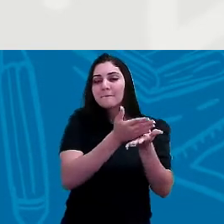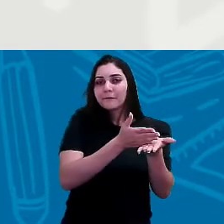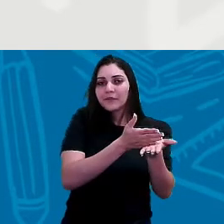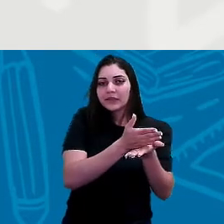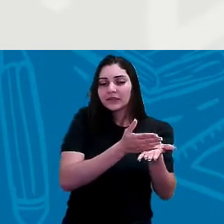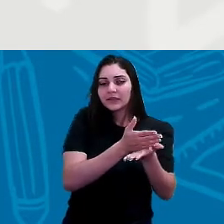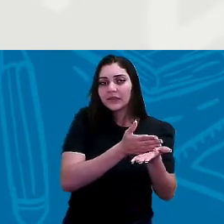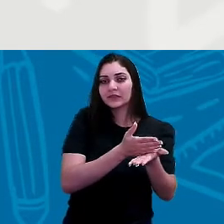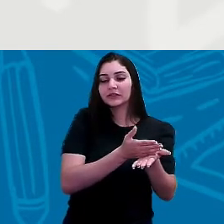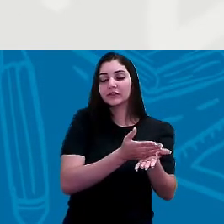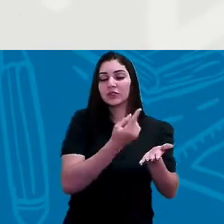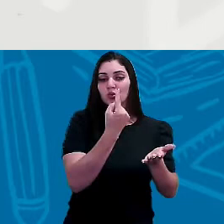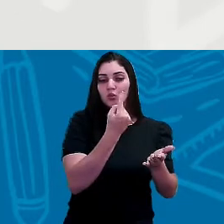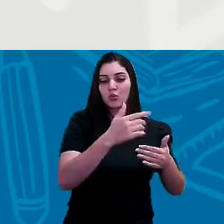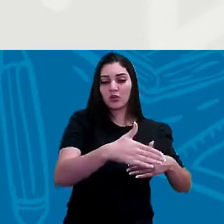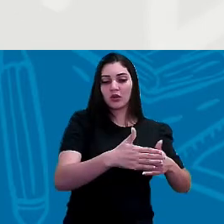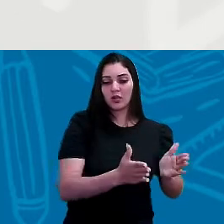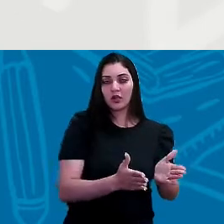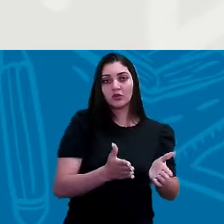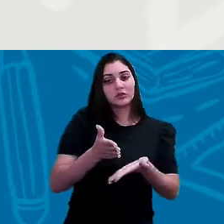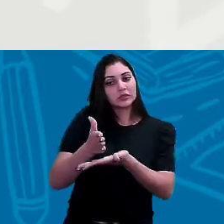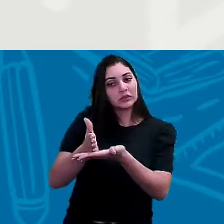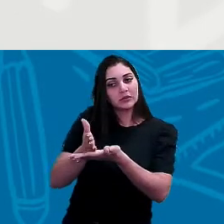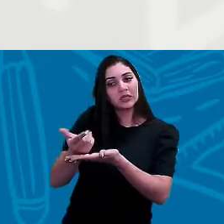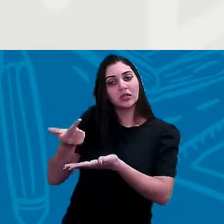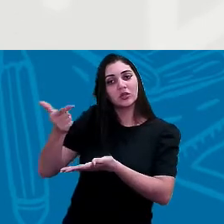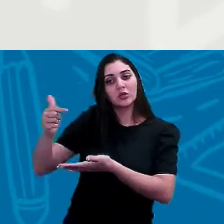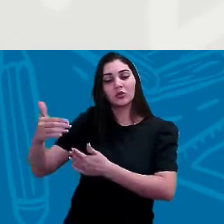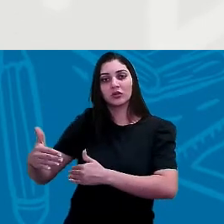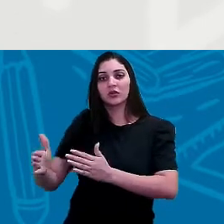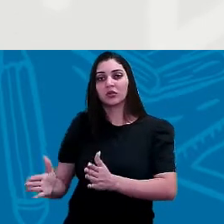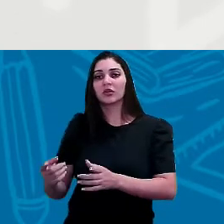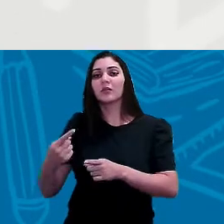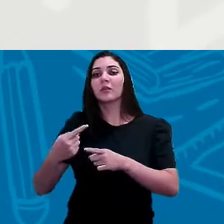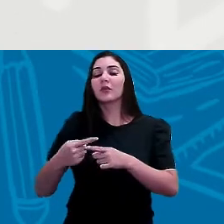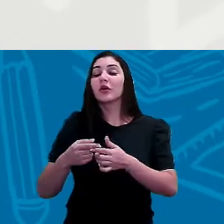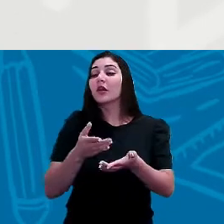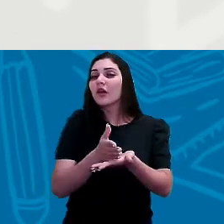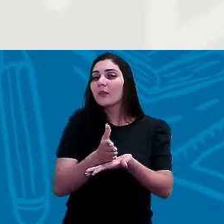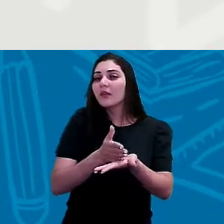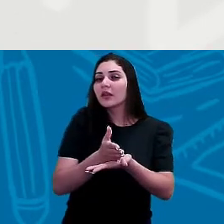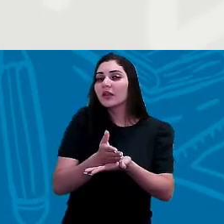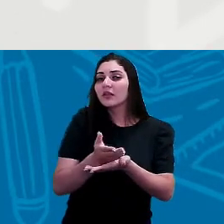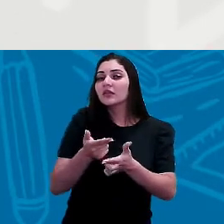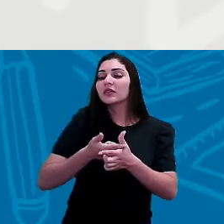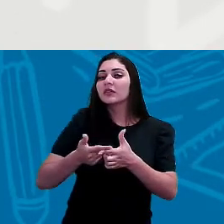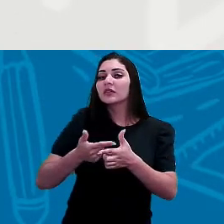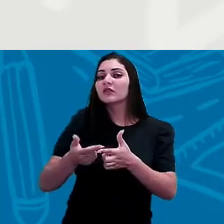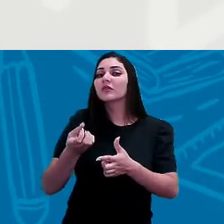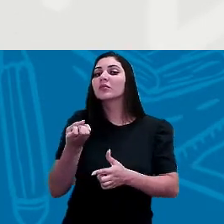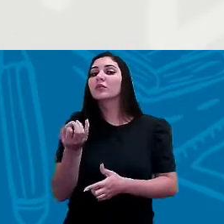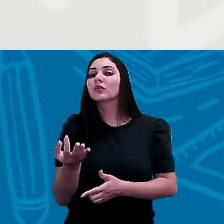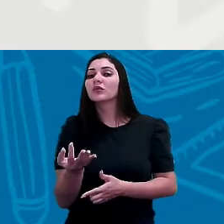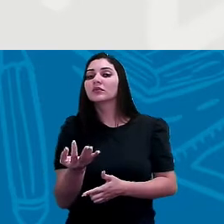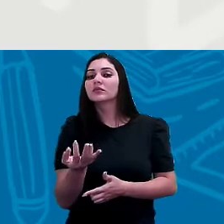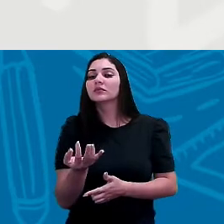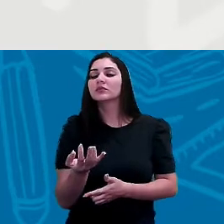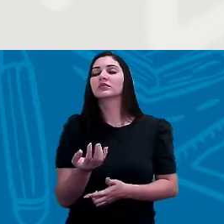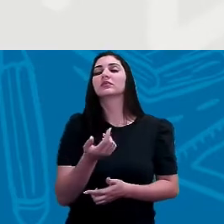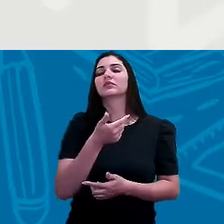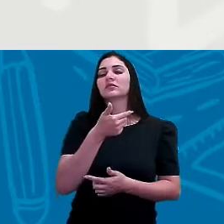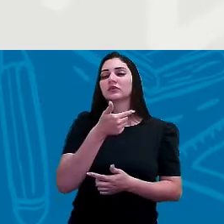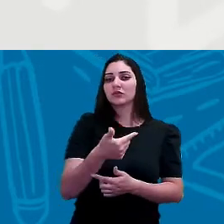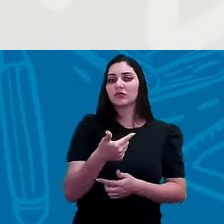metade em outra caixa. Porque a metade é dividir por 2, não é isso?